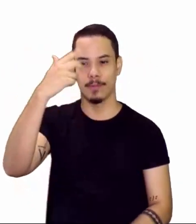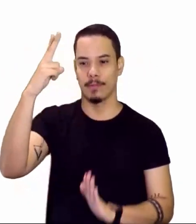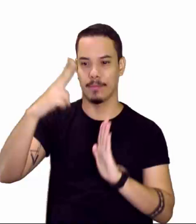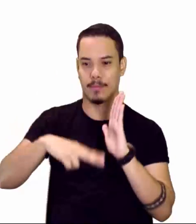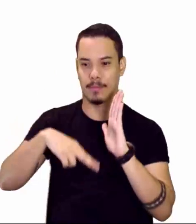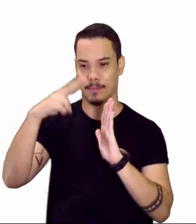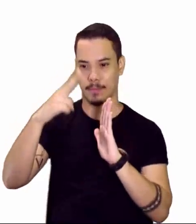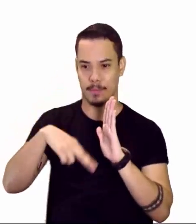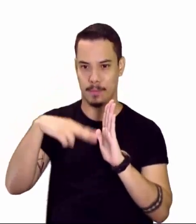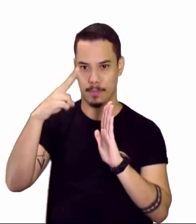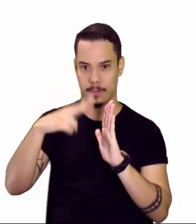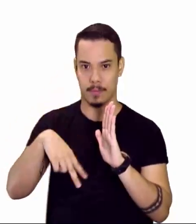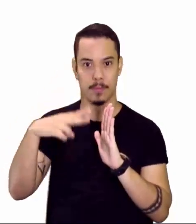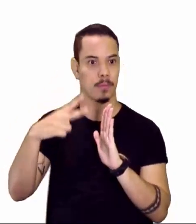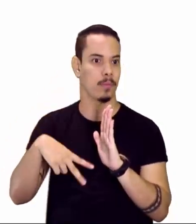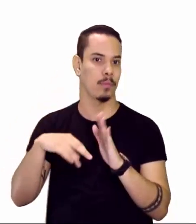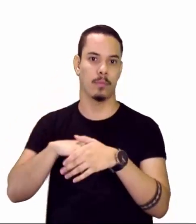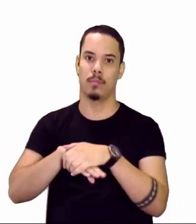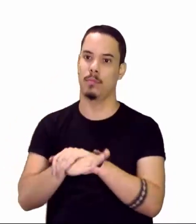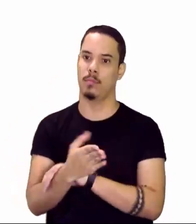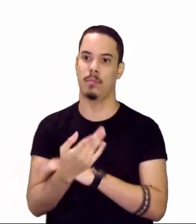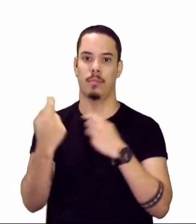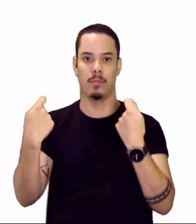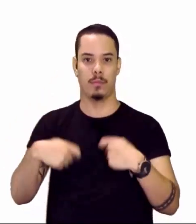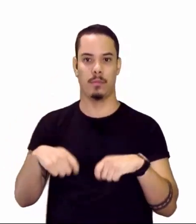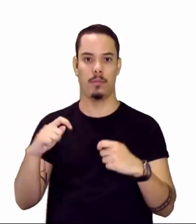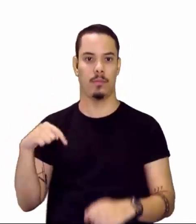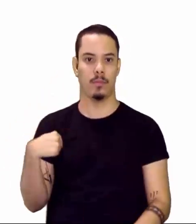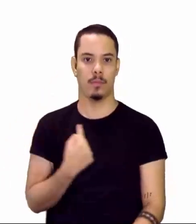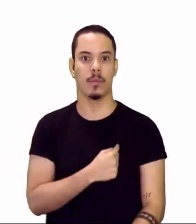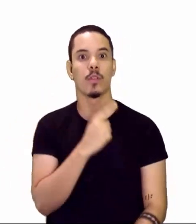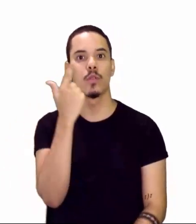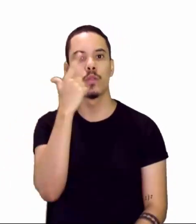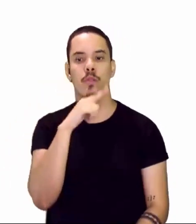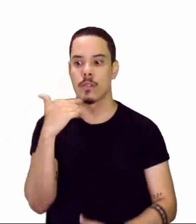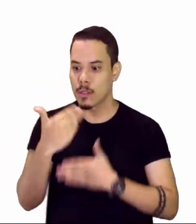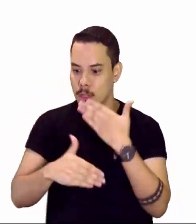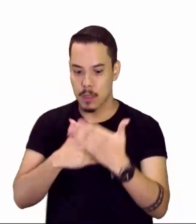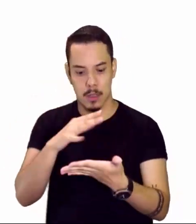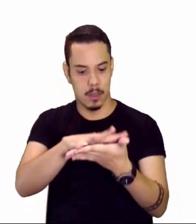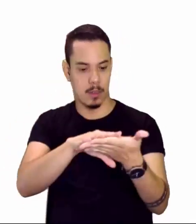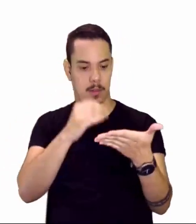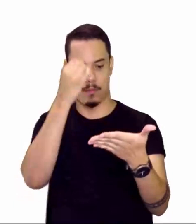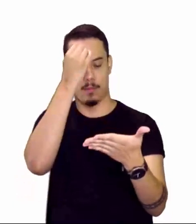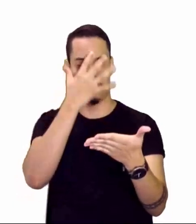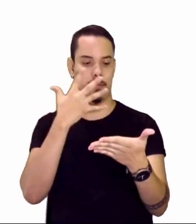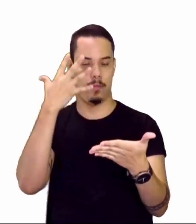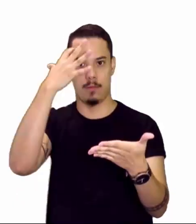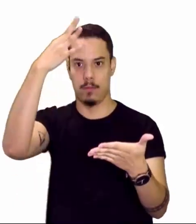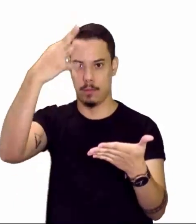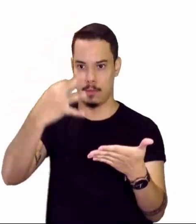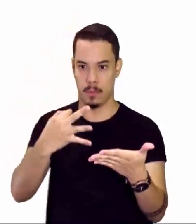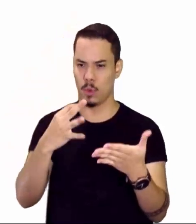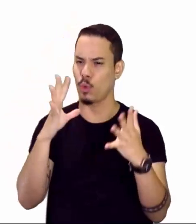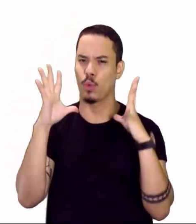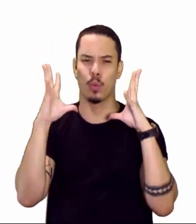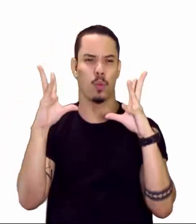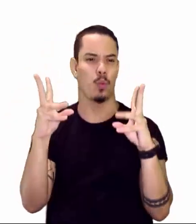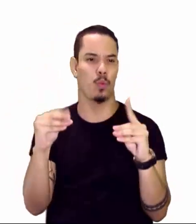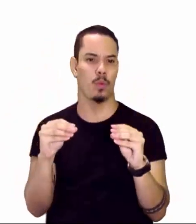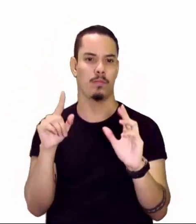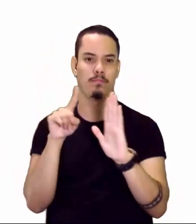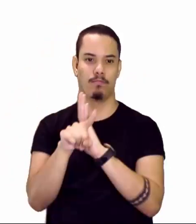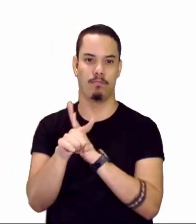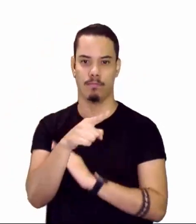leitura. Nós temos que ter o hábito da leitura para poder desenvolver a interpretação de texto. Todo enunciado